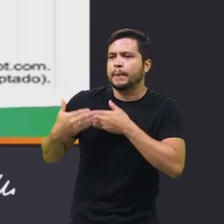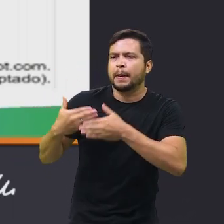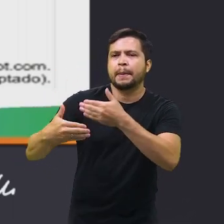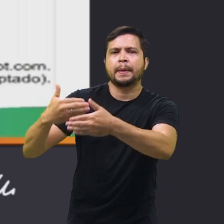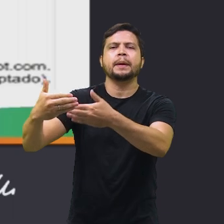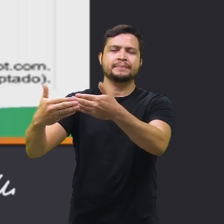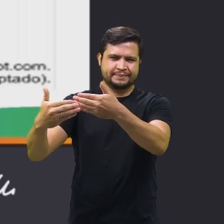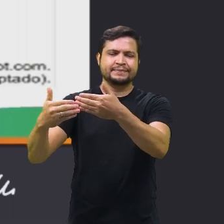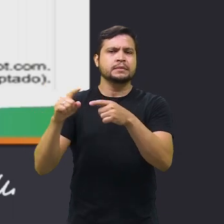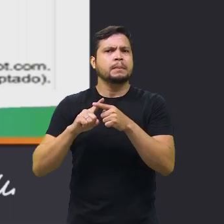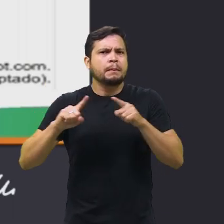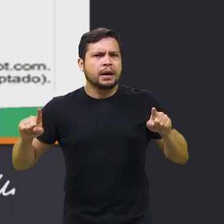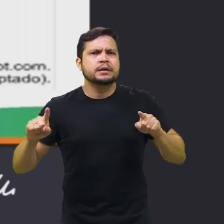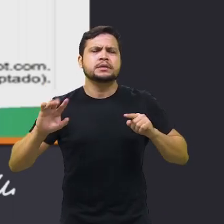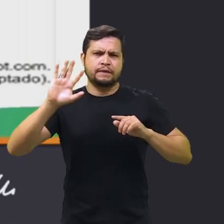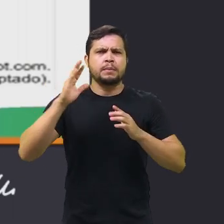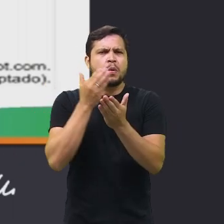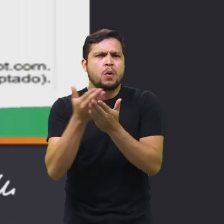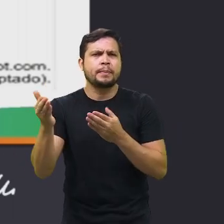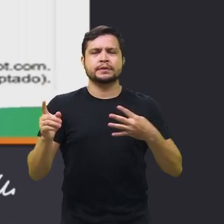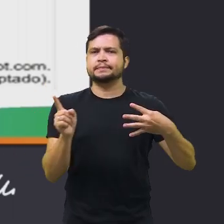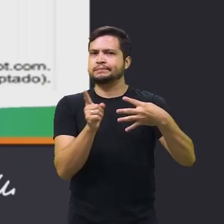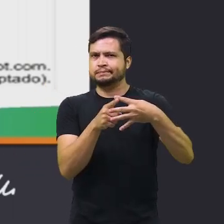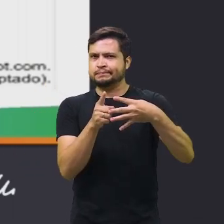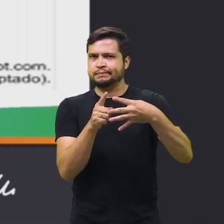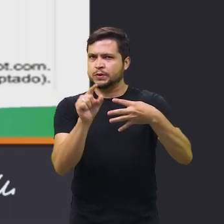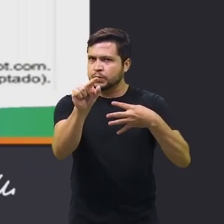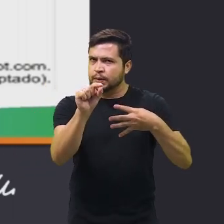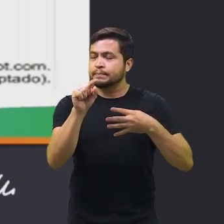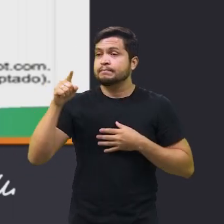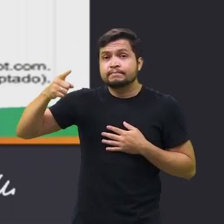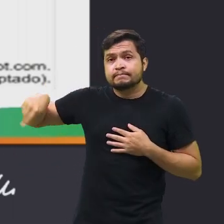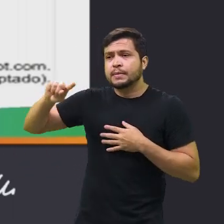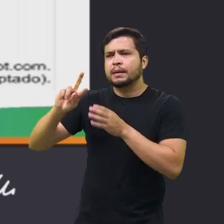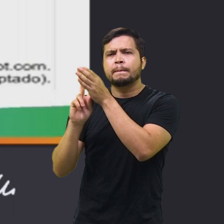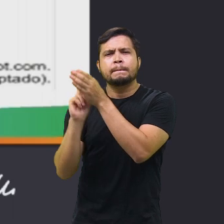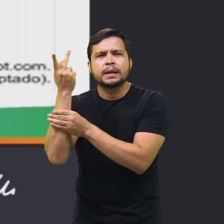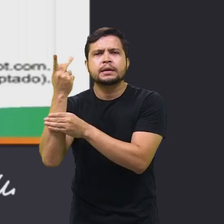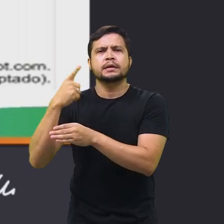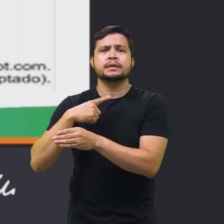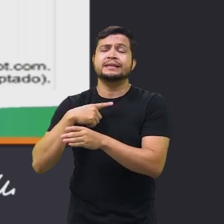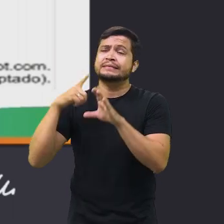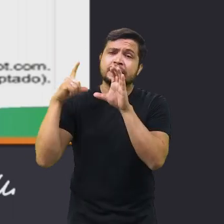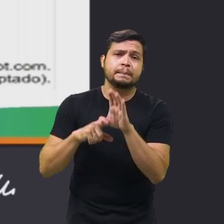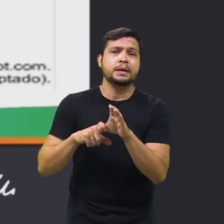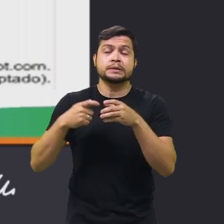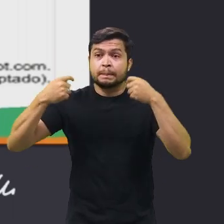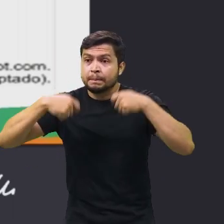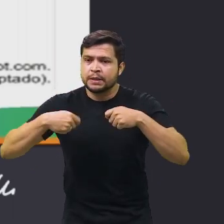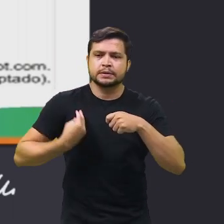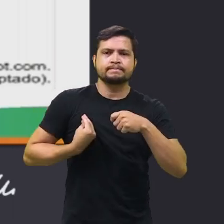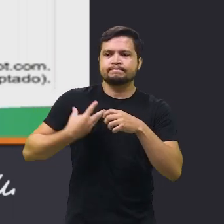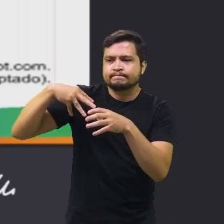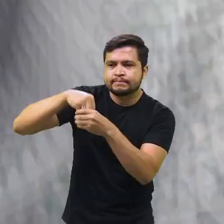processo evolutivo. Mas, inicialmente, vamos falar das briófitas. As briófitas, elas são plantas muito dependentes ainda do ambiente